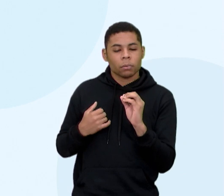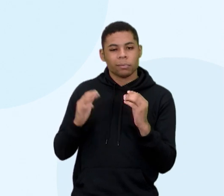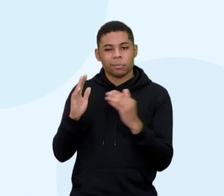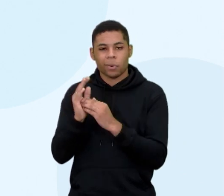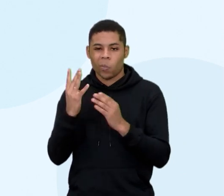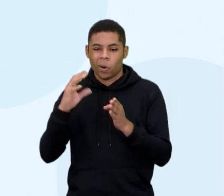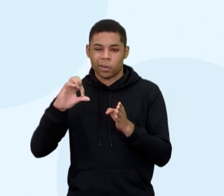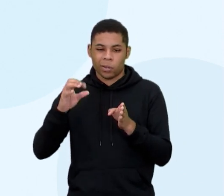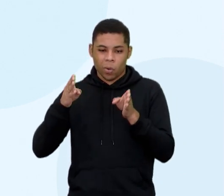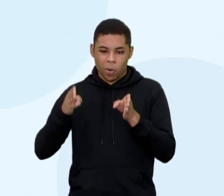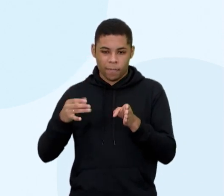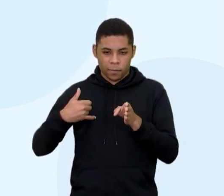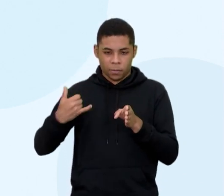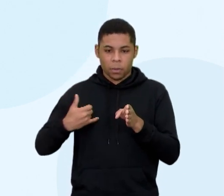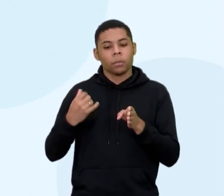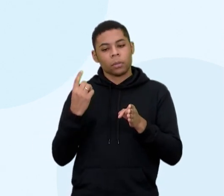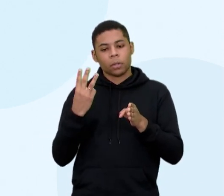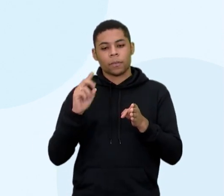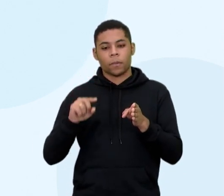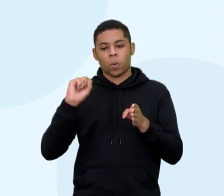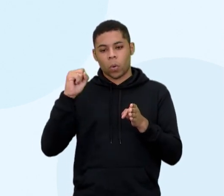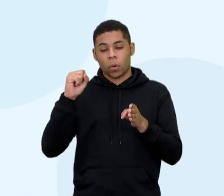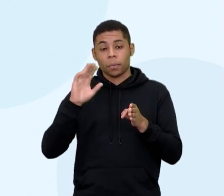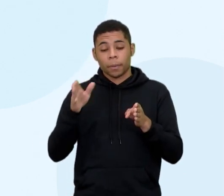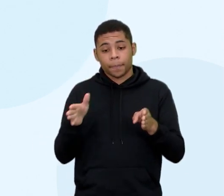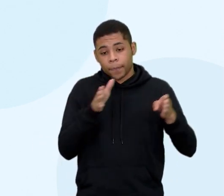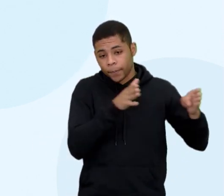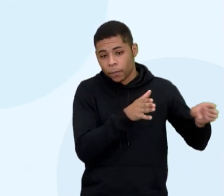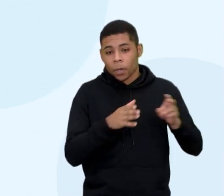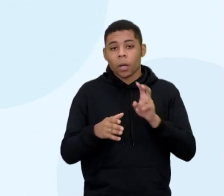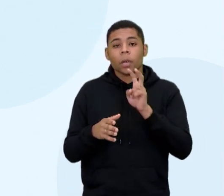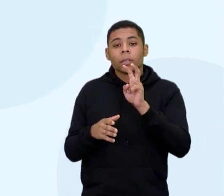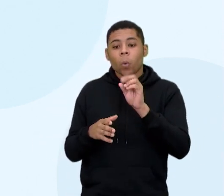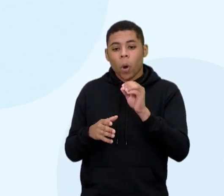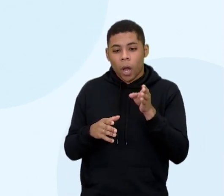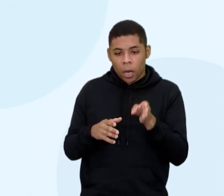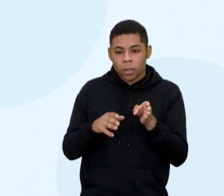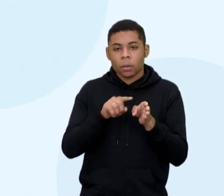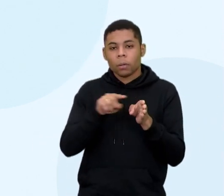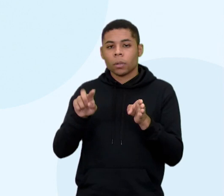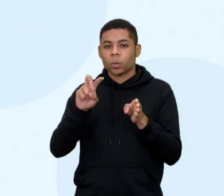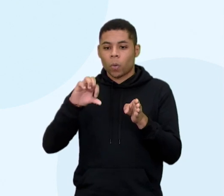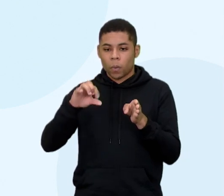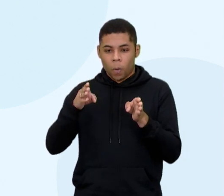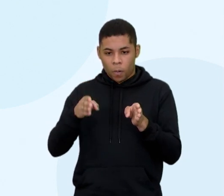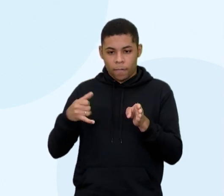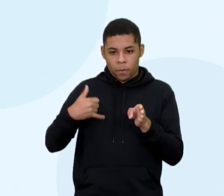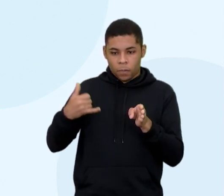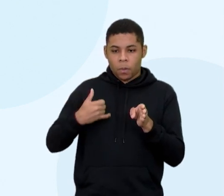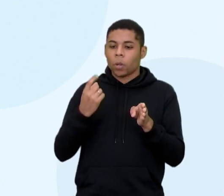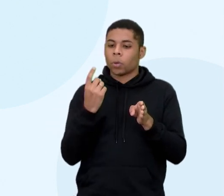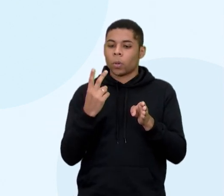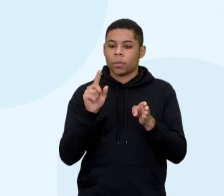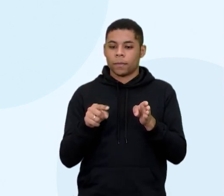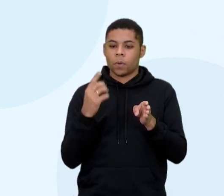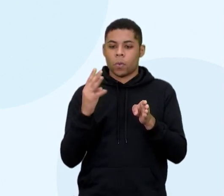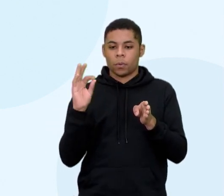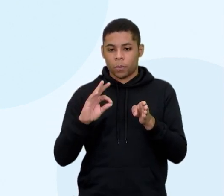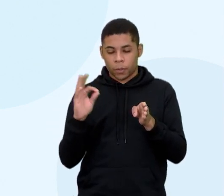13,8%, 50 a 59 anos, 12,4%, 60 a 64 anos,